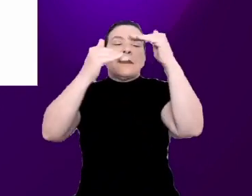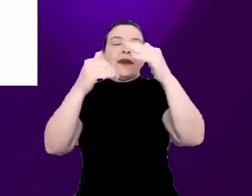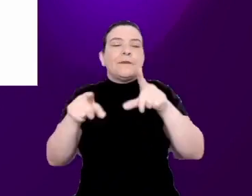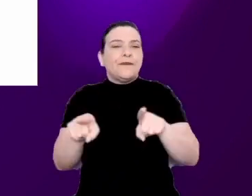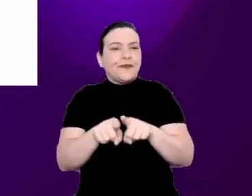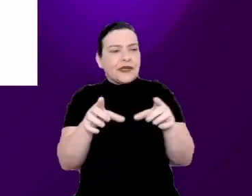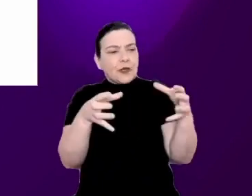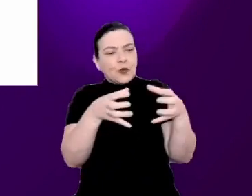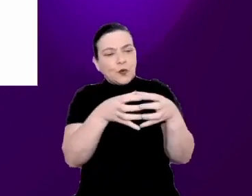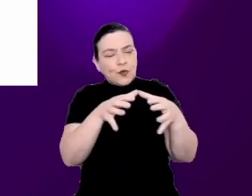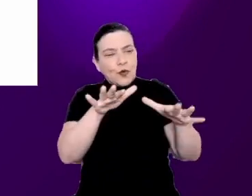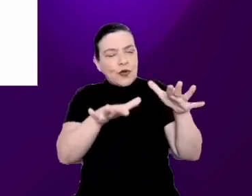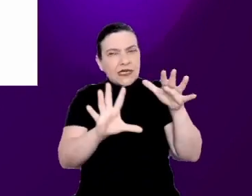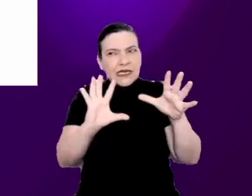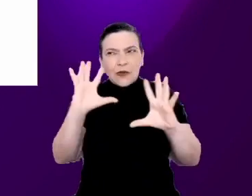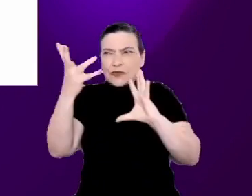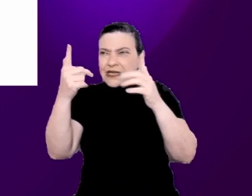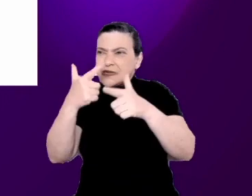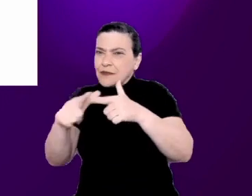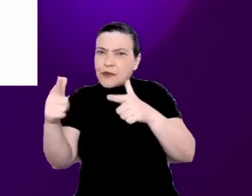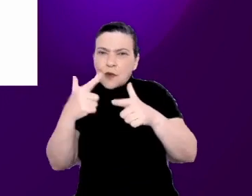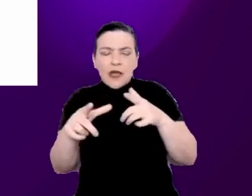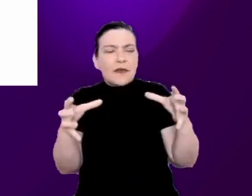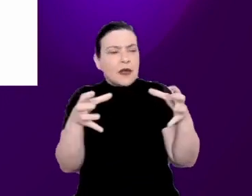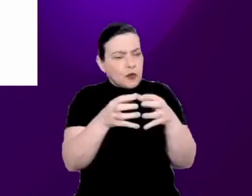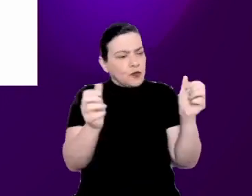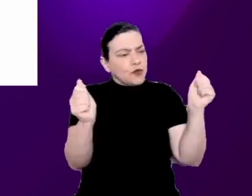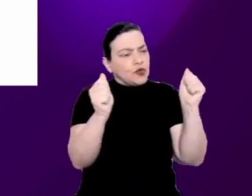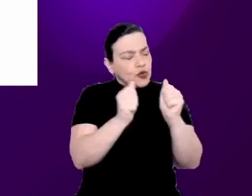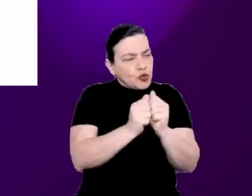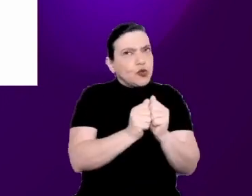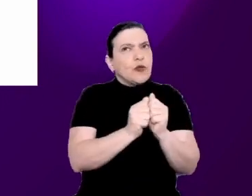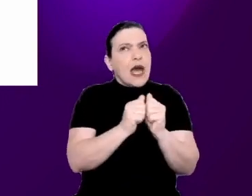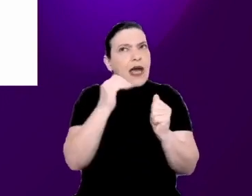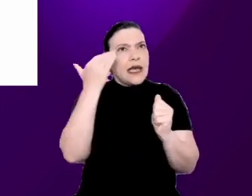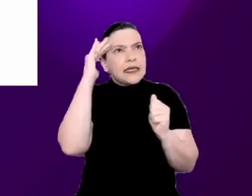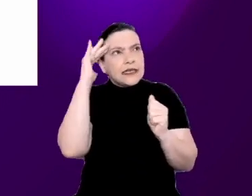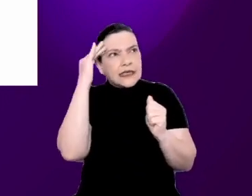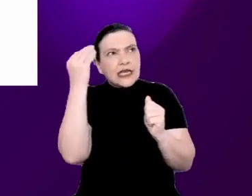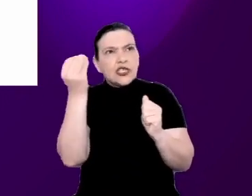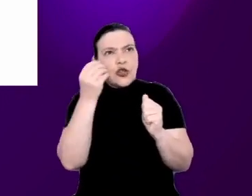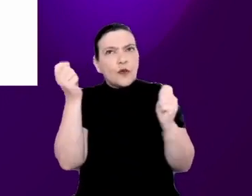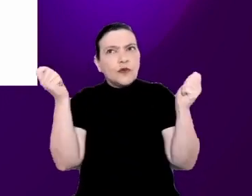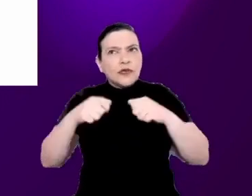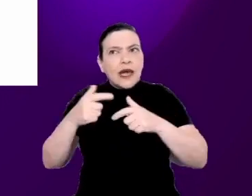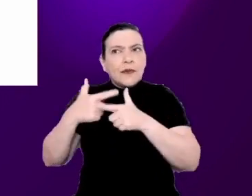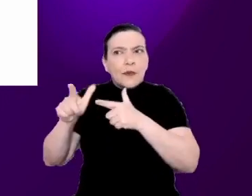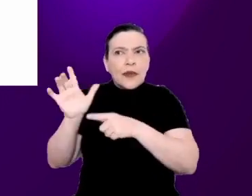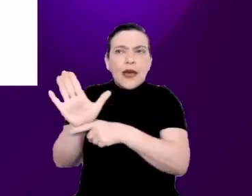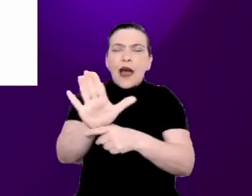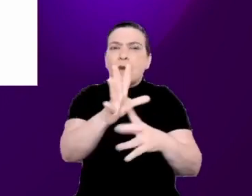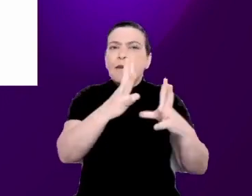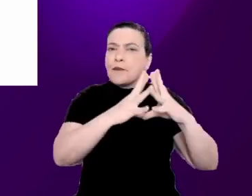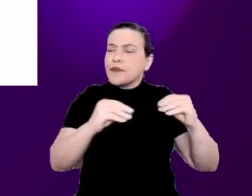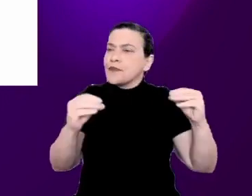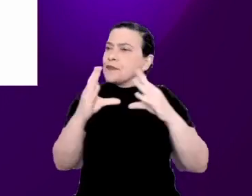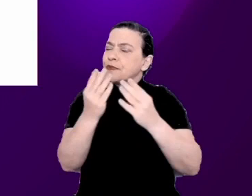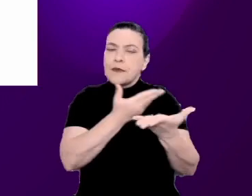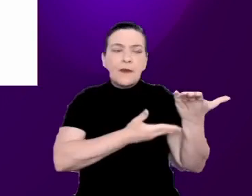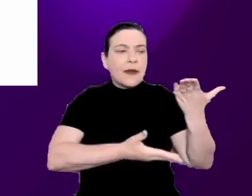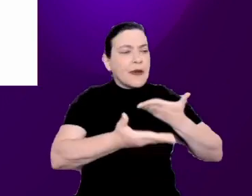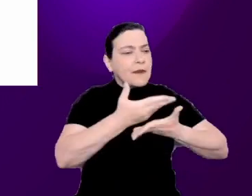problemas complexos, ela facilita a mudança para os profissionais, e tudo isso trabalhando